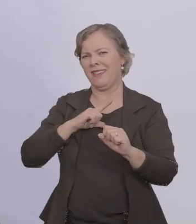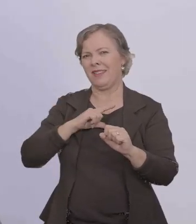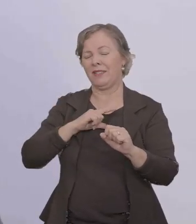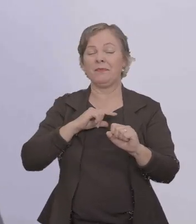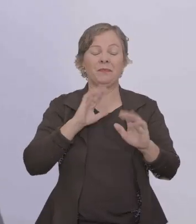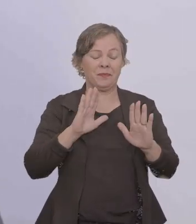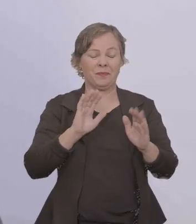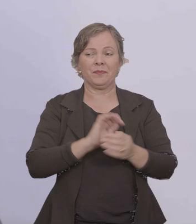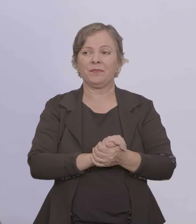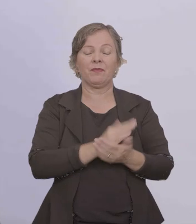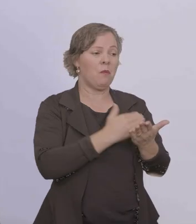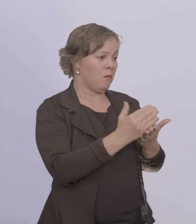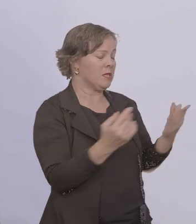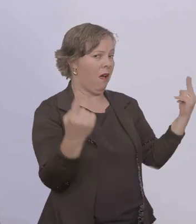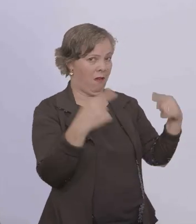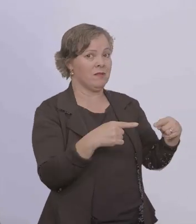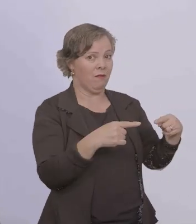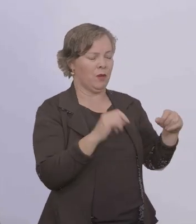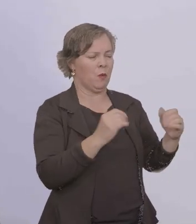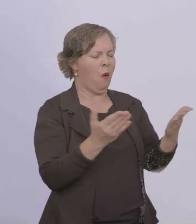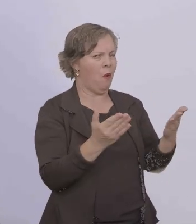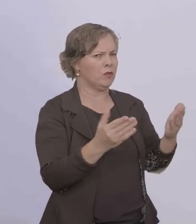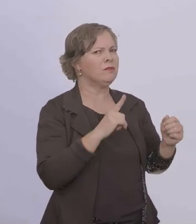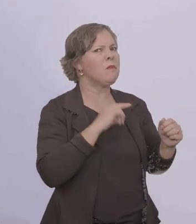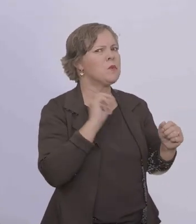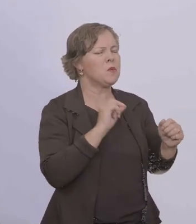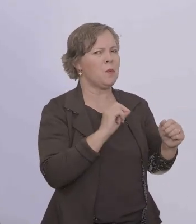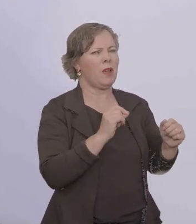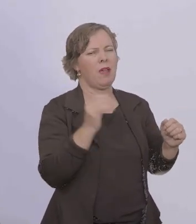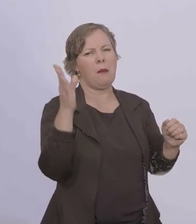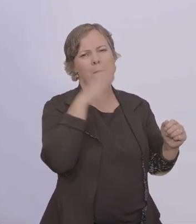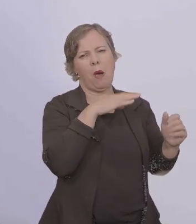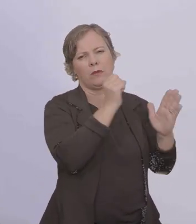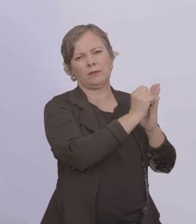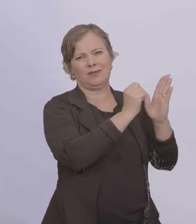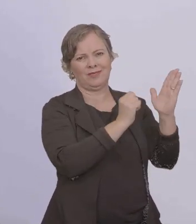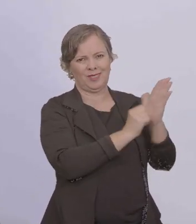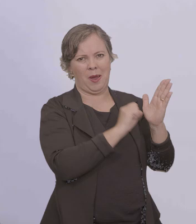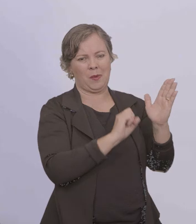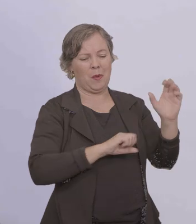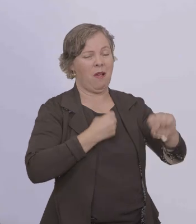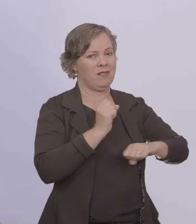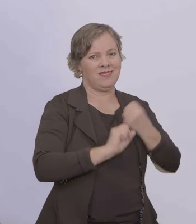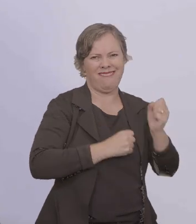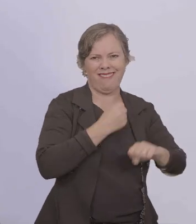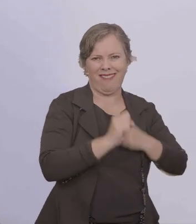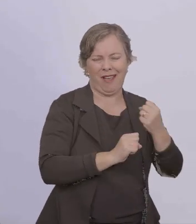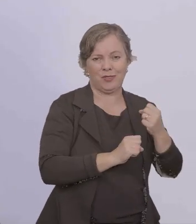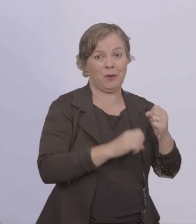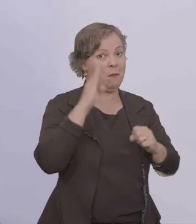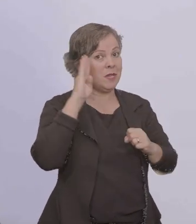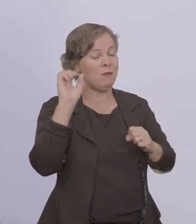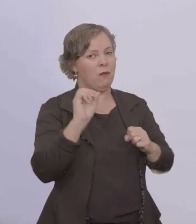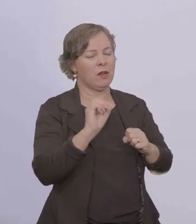começar pelos desafios. Hoje nós acompanhamos um fenômeno, até chamado do modo século, que é a ansiedade. E aflige